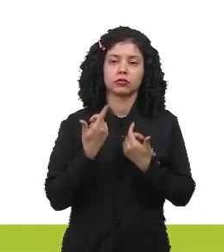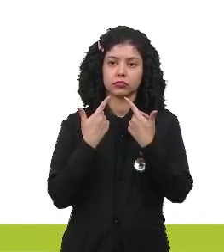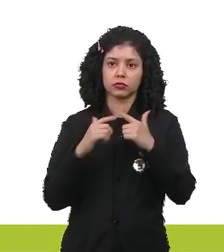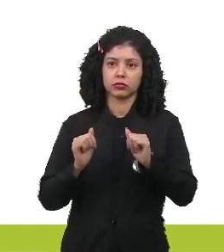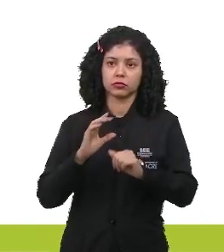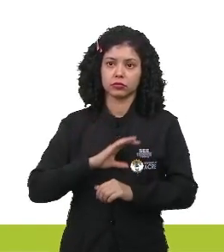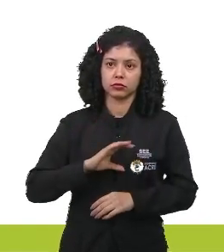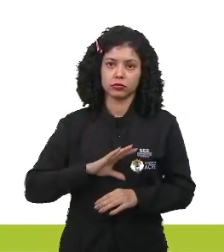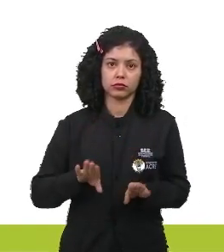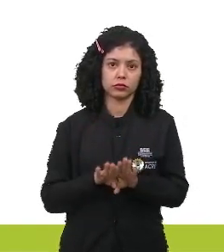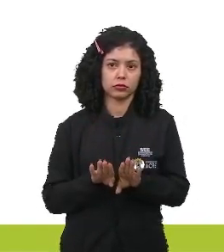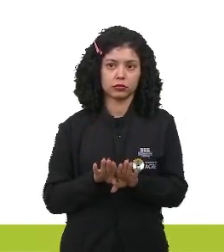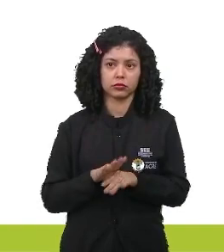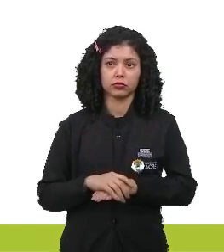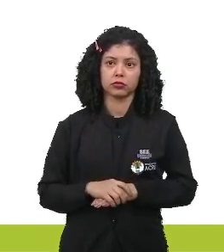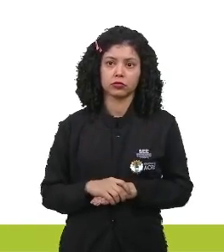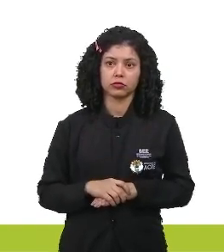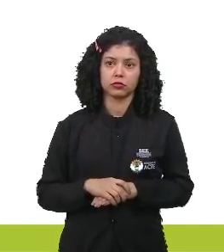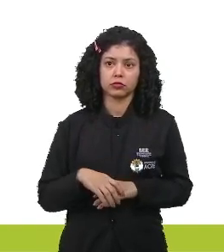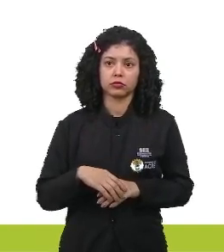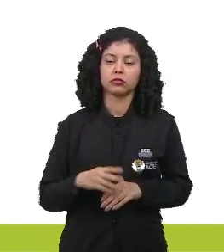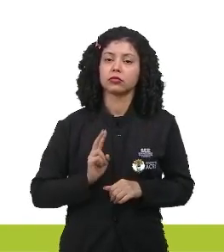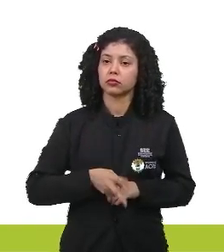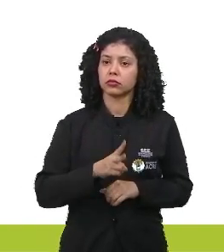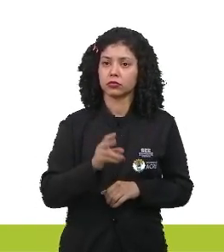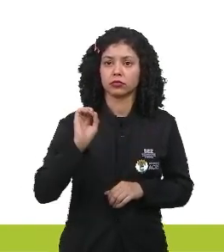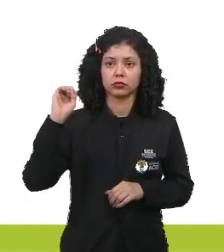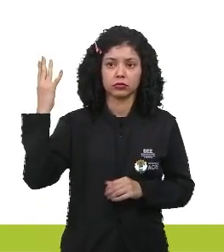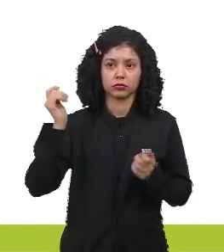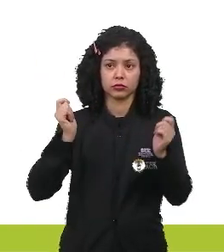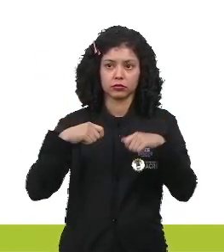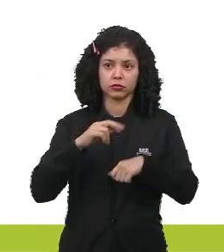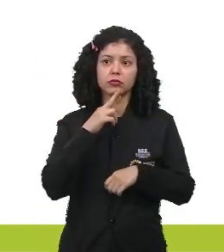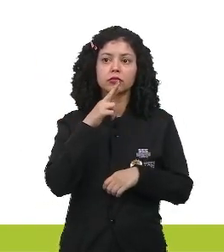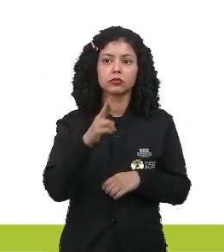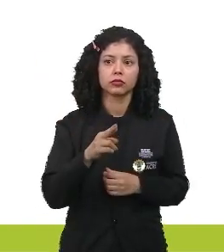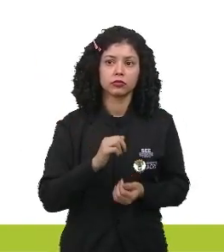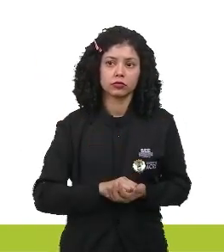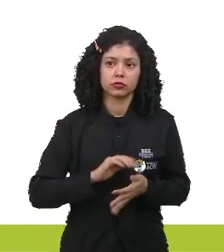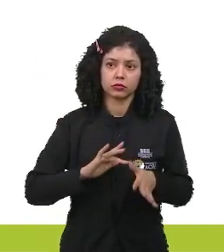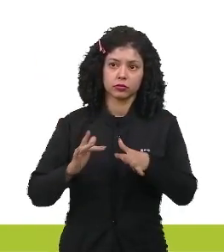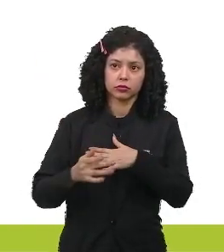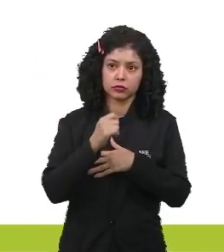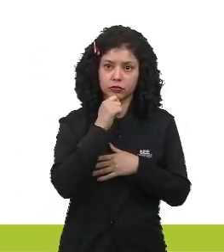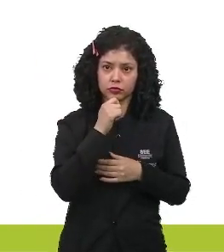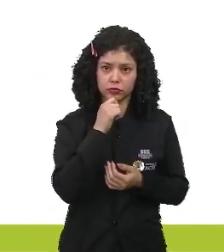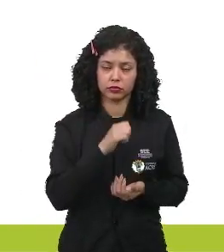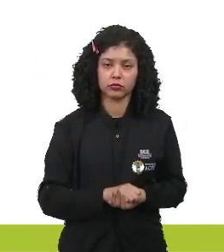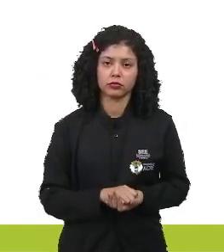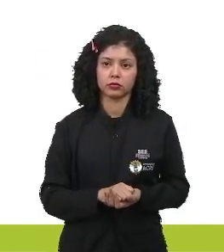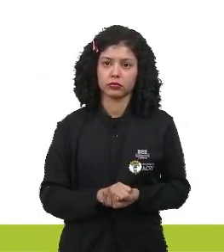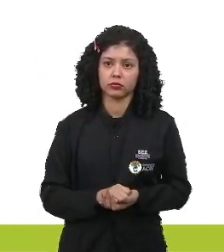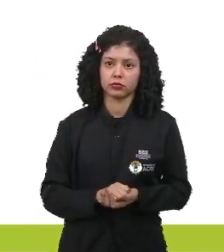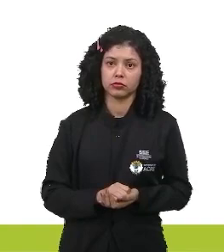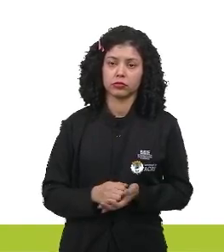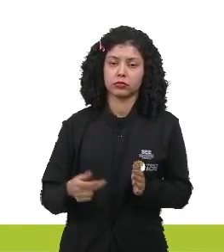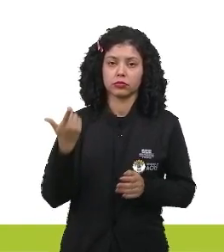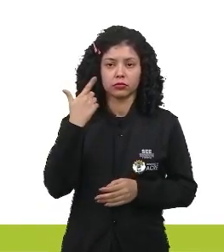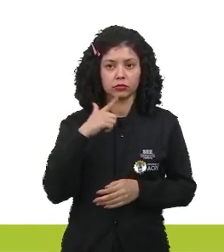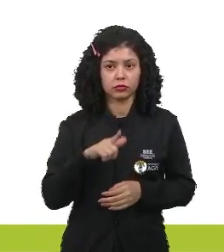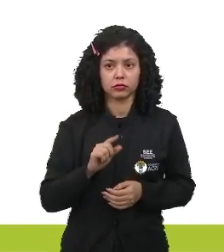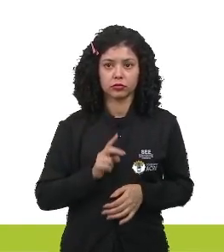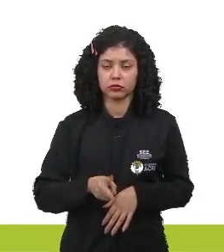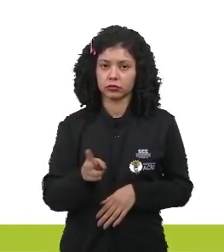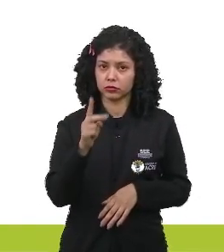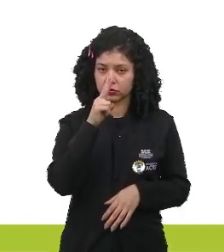portuguesa também então são as circunstâncias possíveis que resultam em meios para conseguir